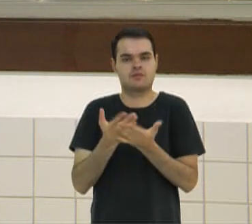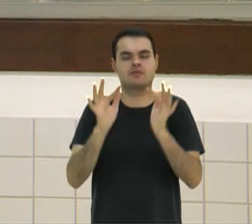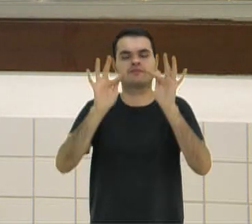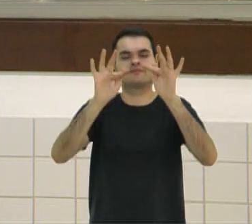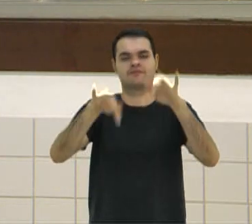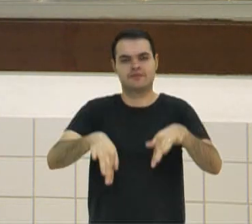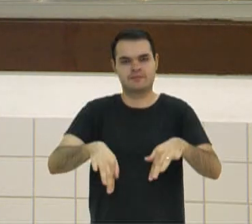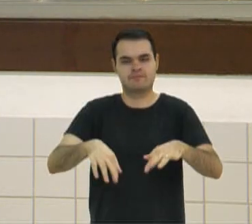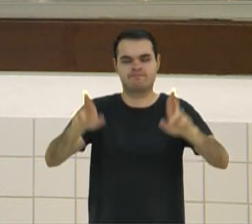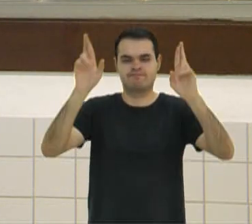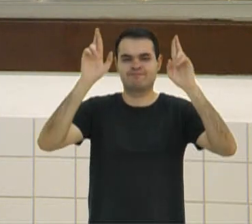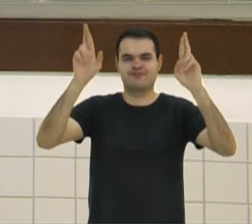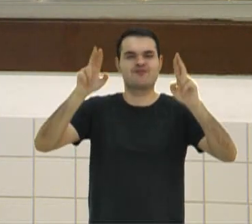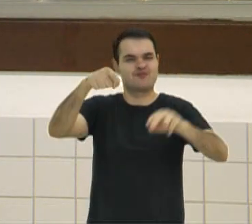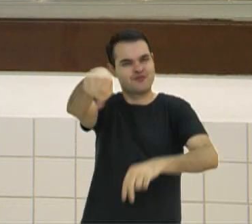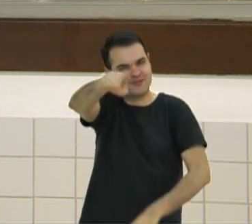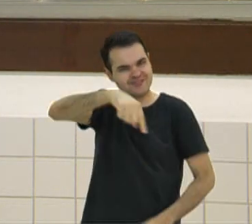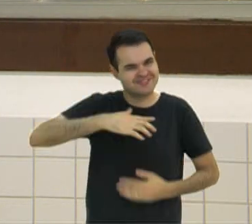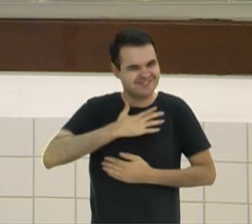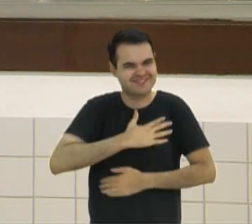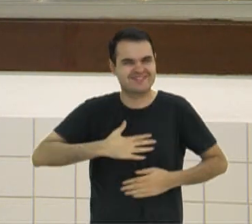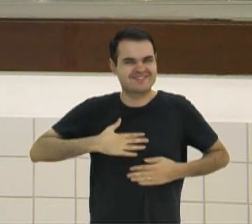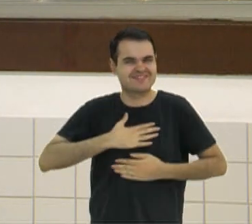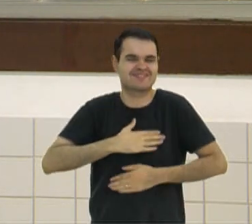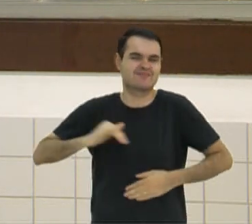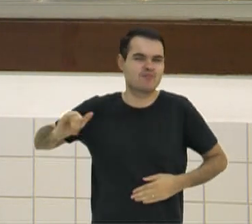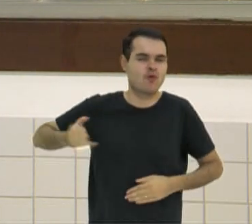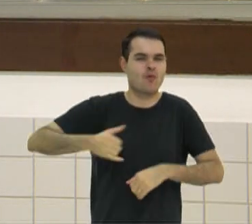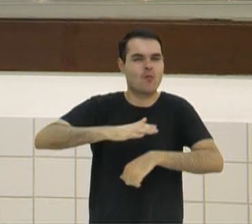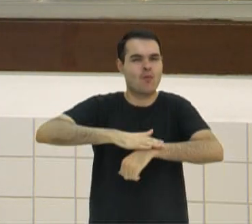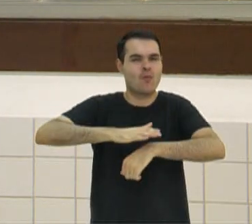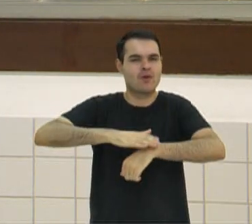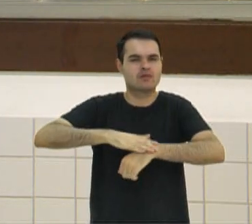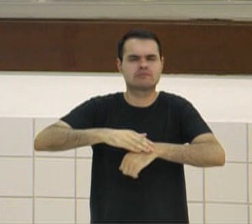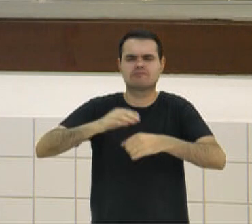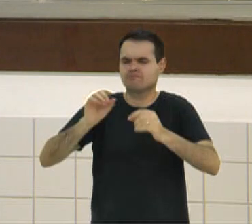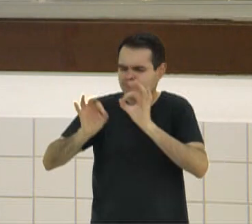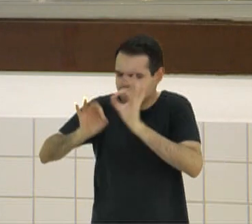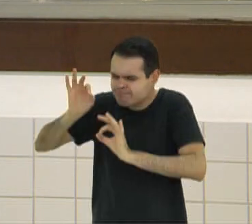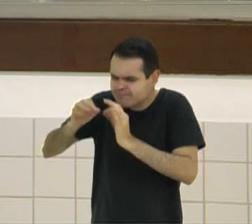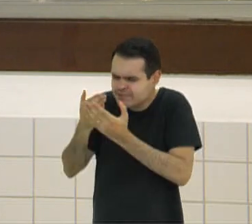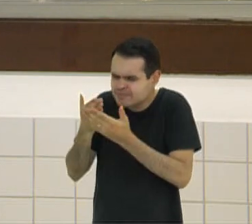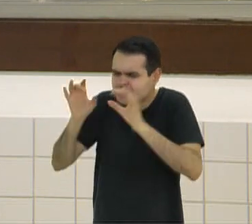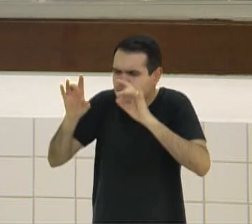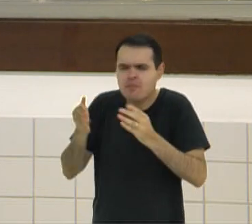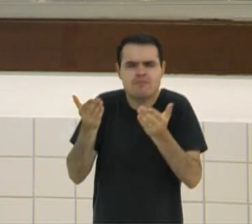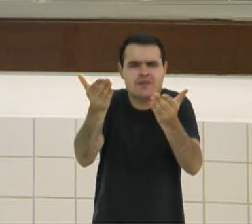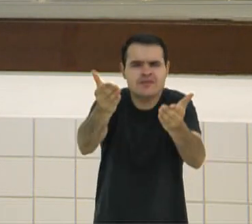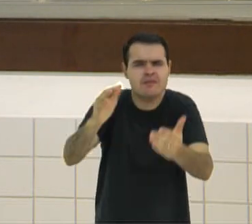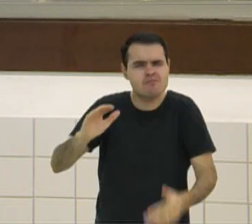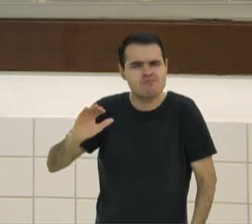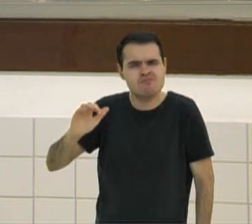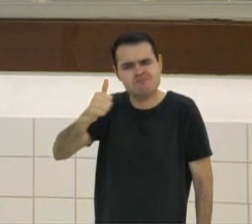por aqui. Espero que vocês tenham gostado desse momento. Essa aula foi feita especial para vocês.